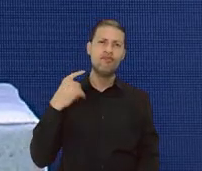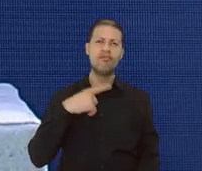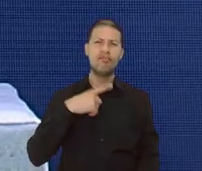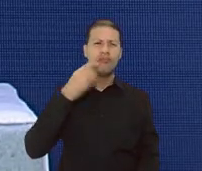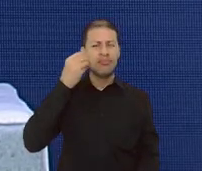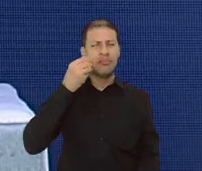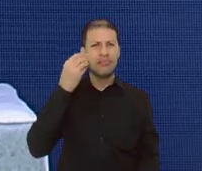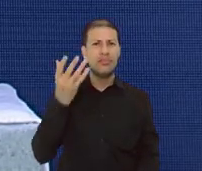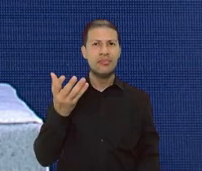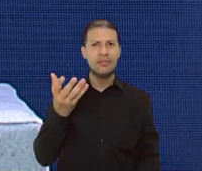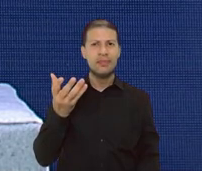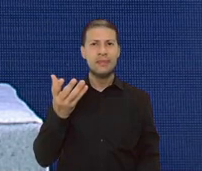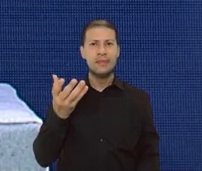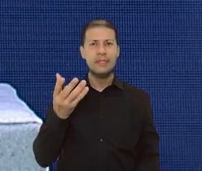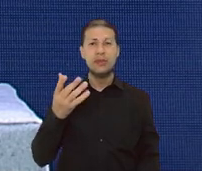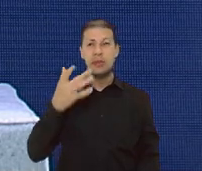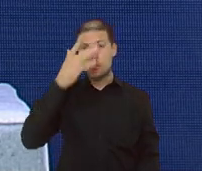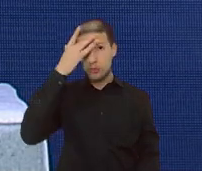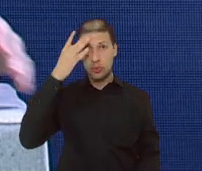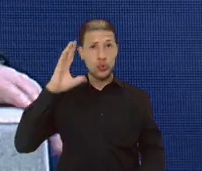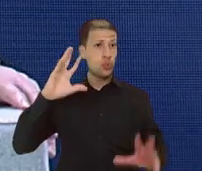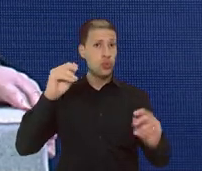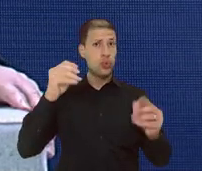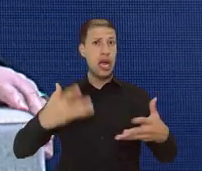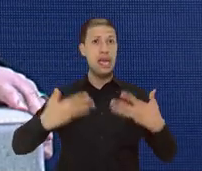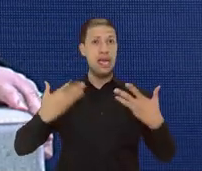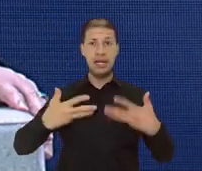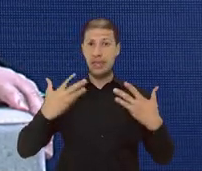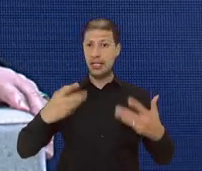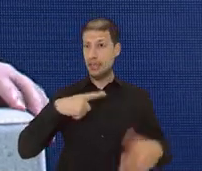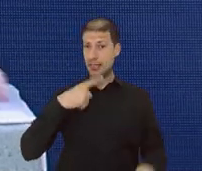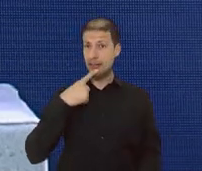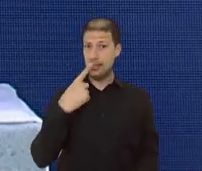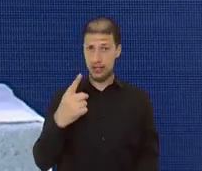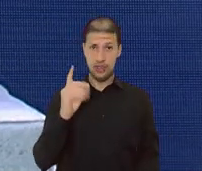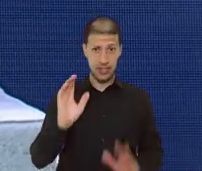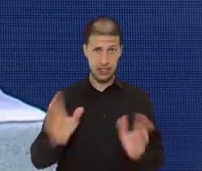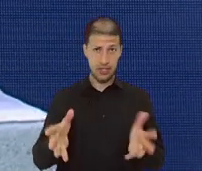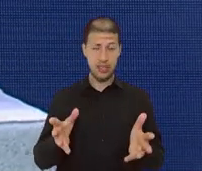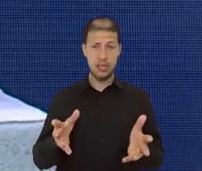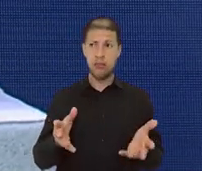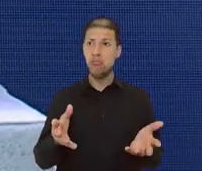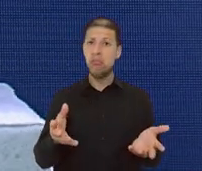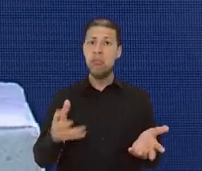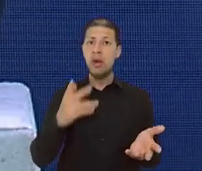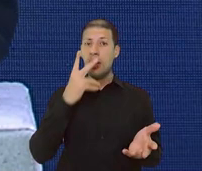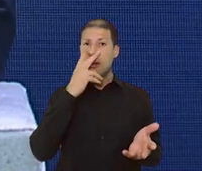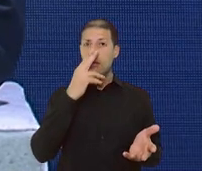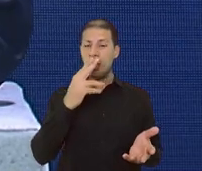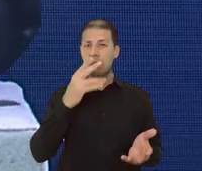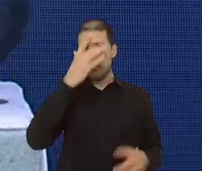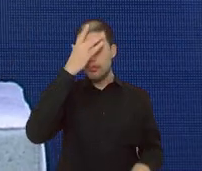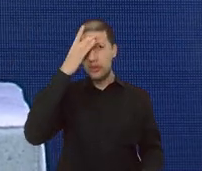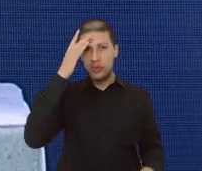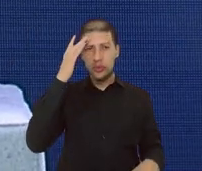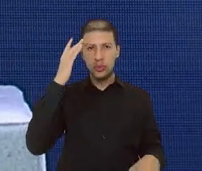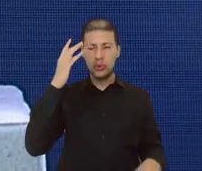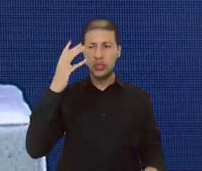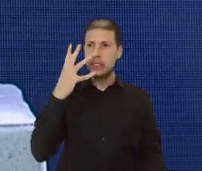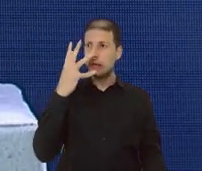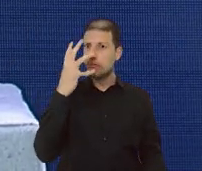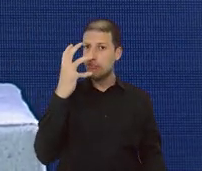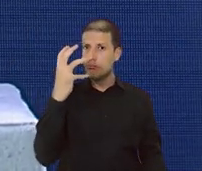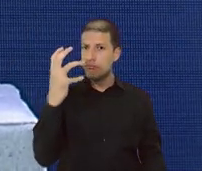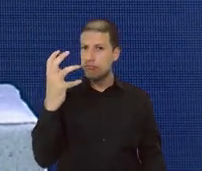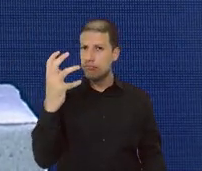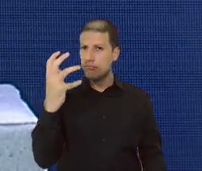essa Euforia que a gente já comentou acaba atraindo muito se por um